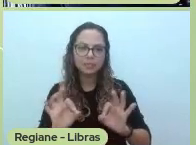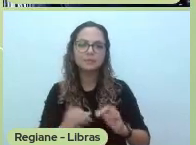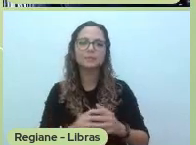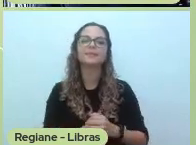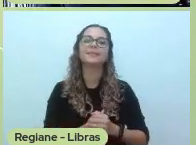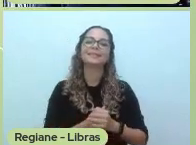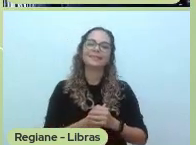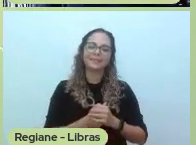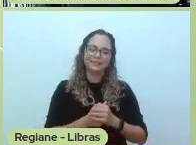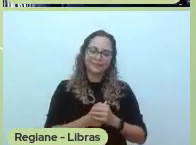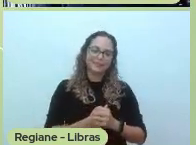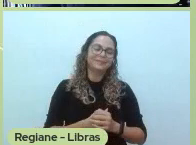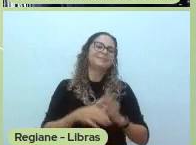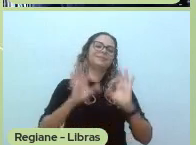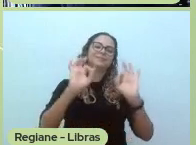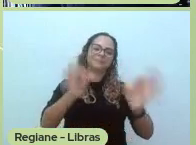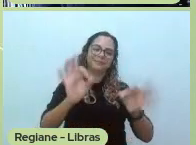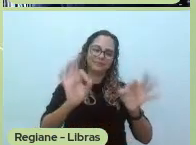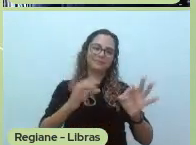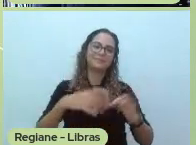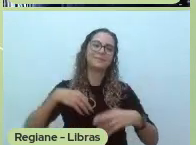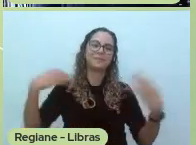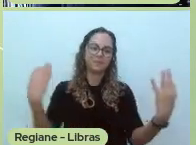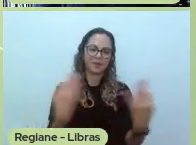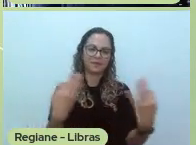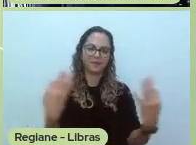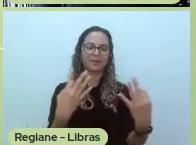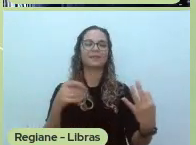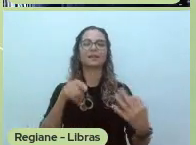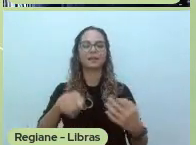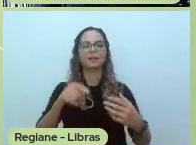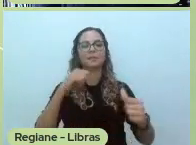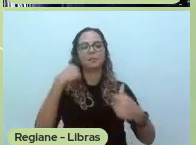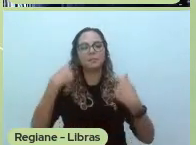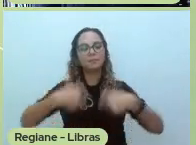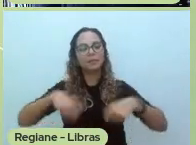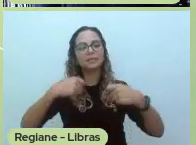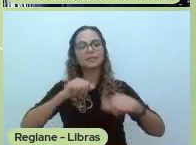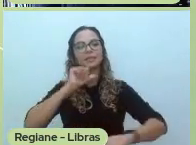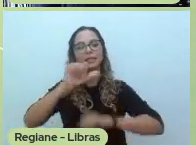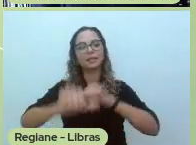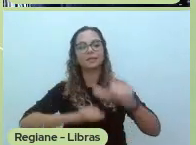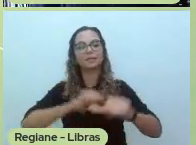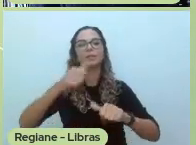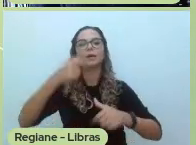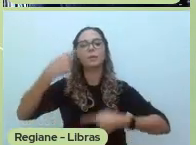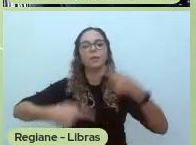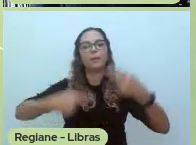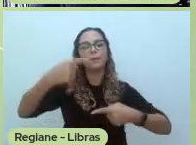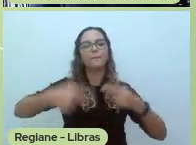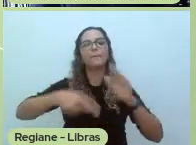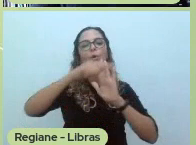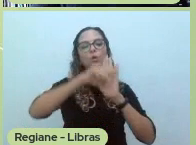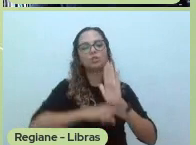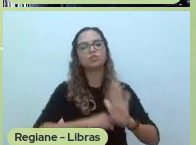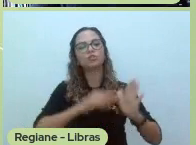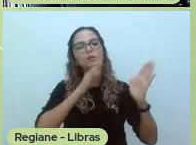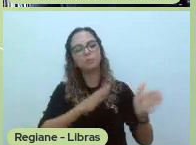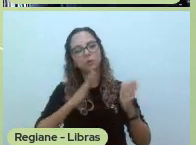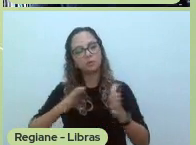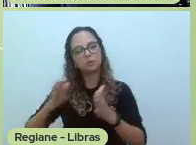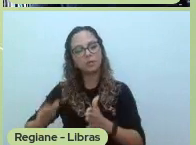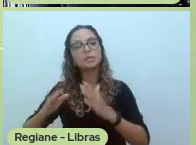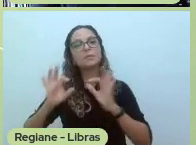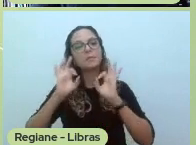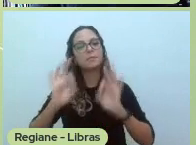Perfeito, Samuel, exatamente. A gente precisa transformar em políticas, em processos, realmente trazer isso na prática